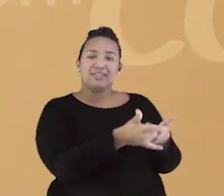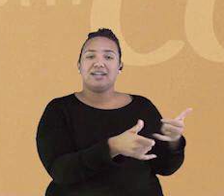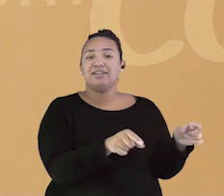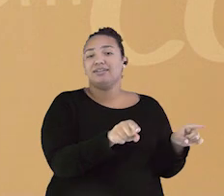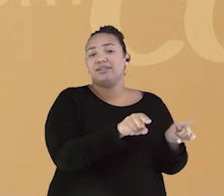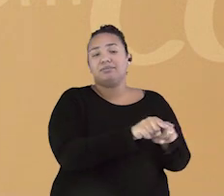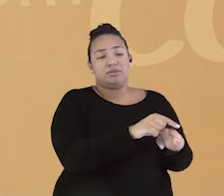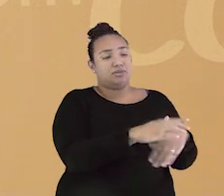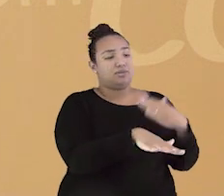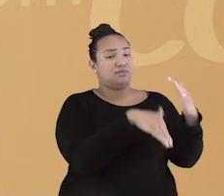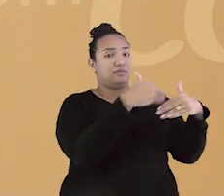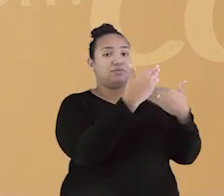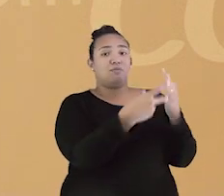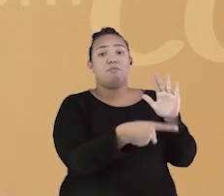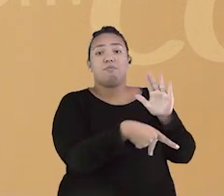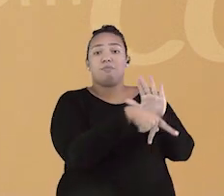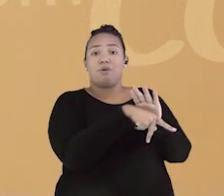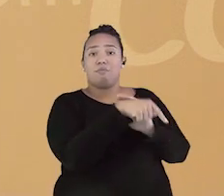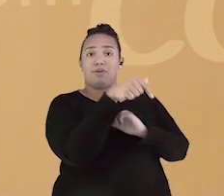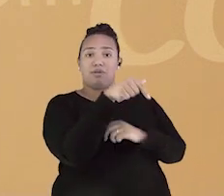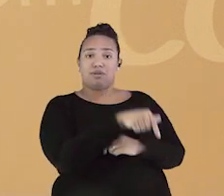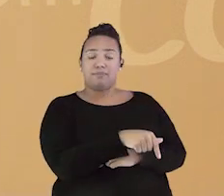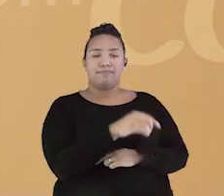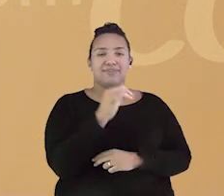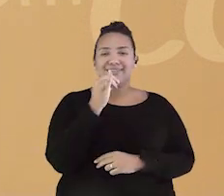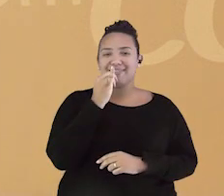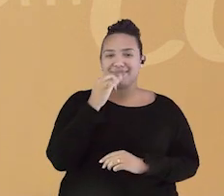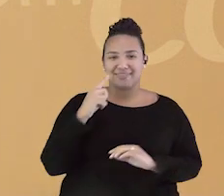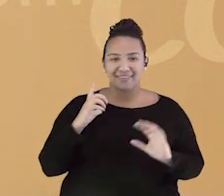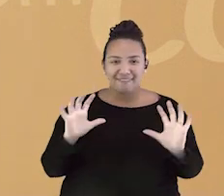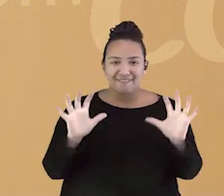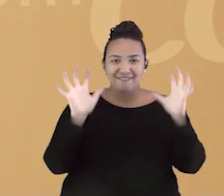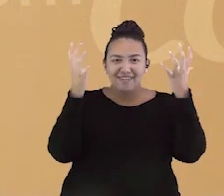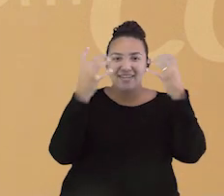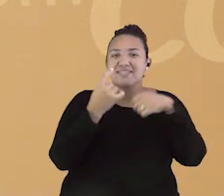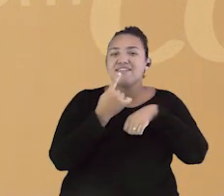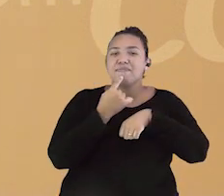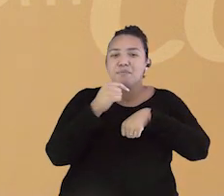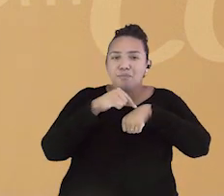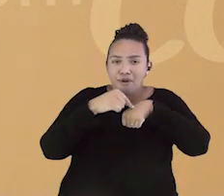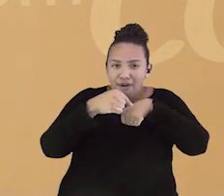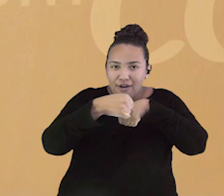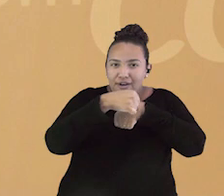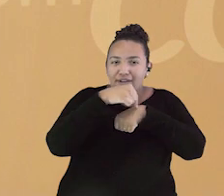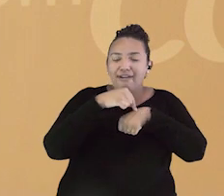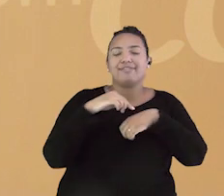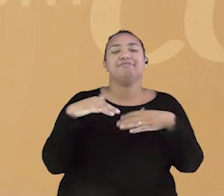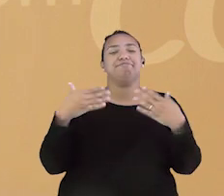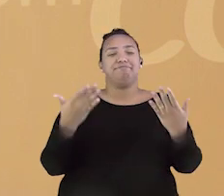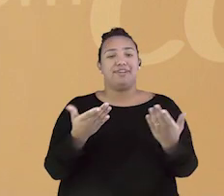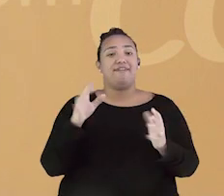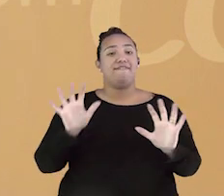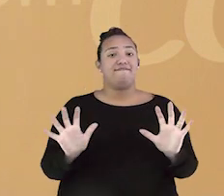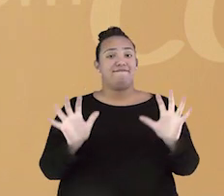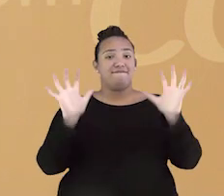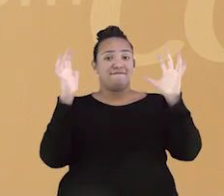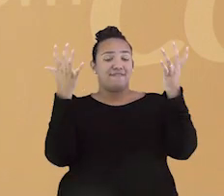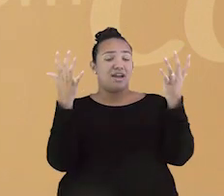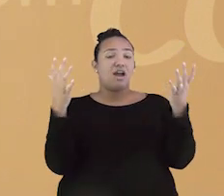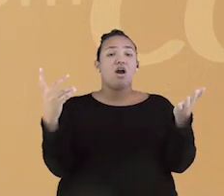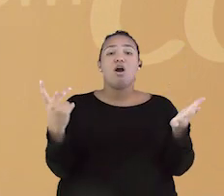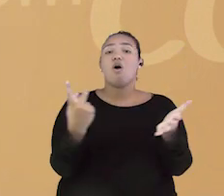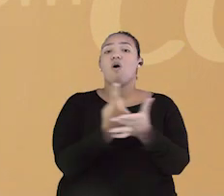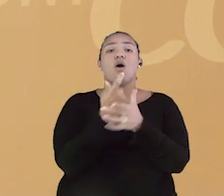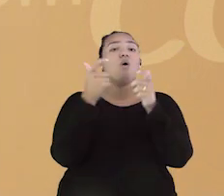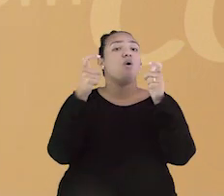desenvolvimento daquele lugar. Tipo a festa do morango e da polenta. Vocês já ouviram falar? Essas festas acontecem nas regiões de